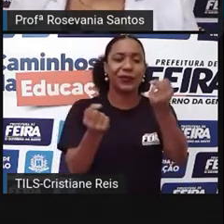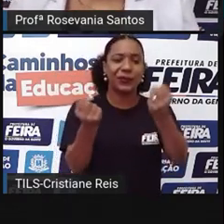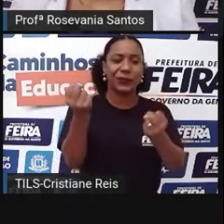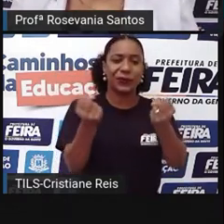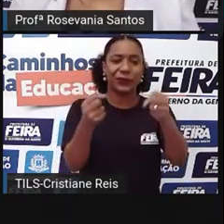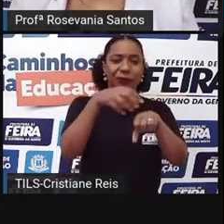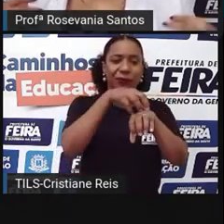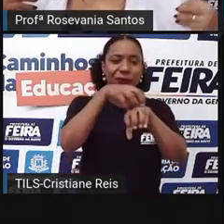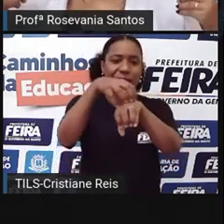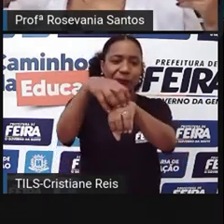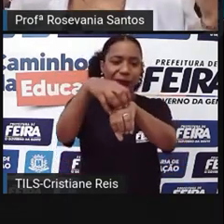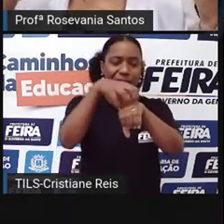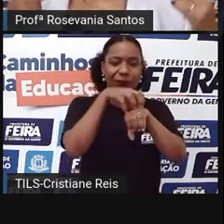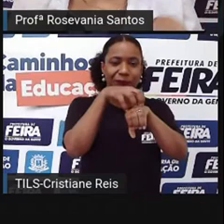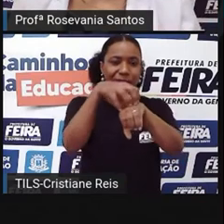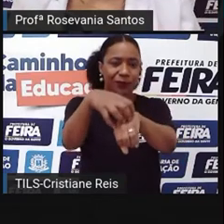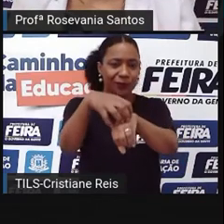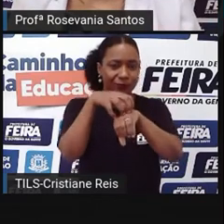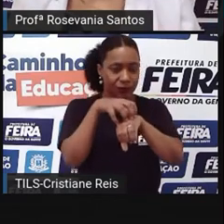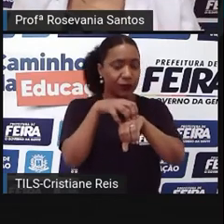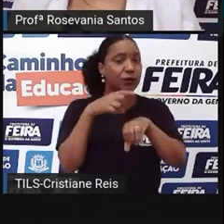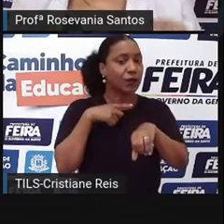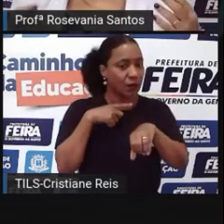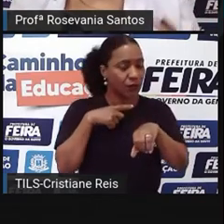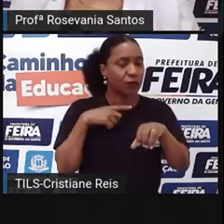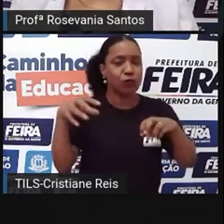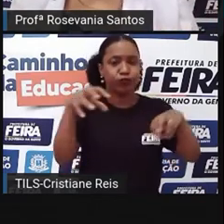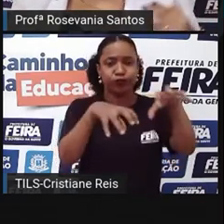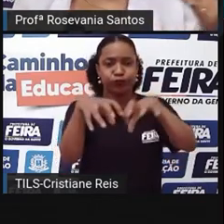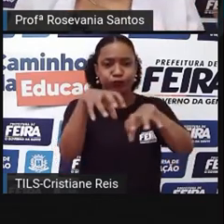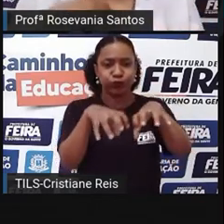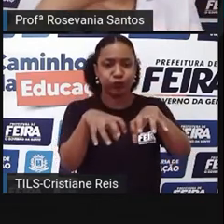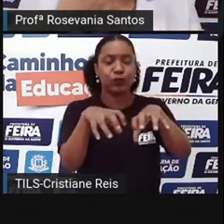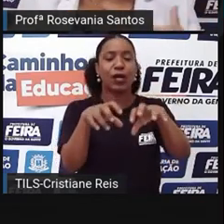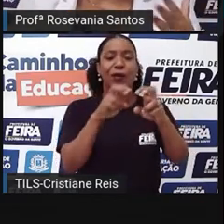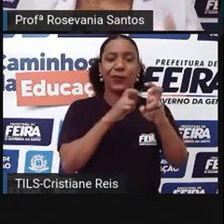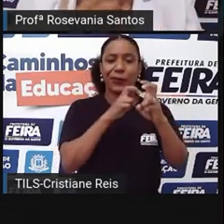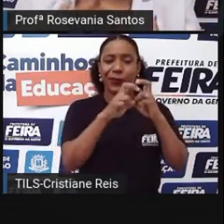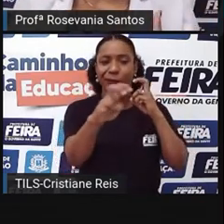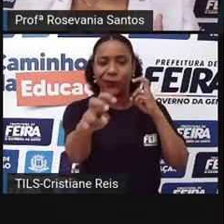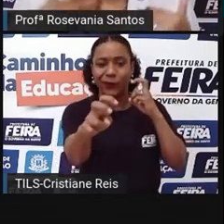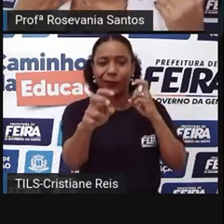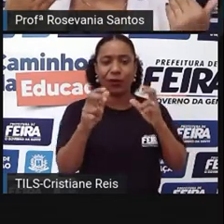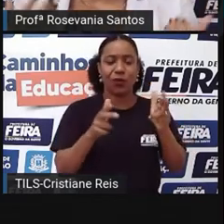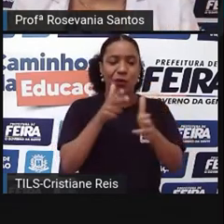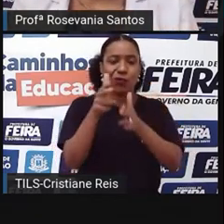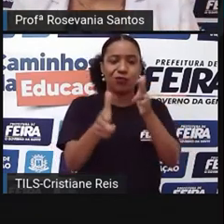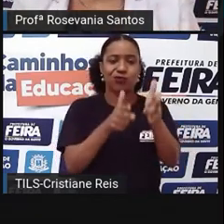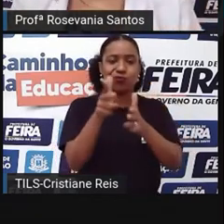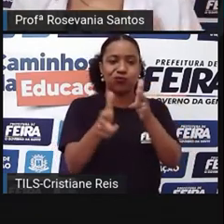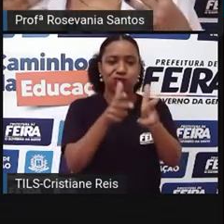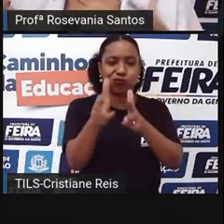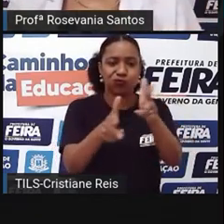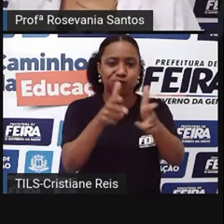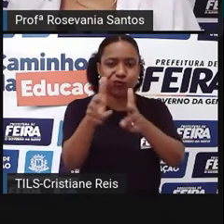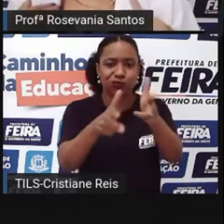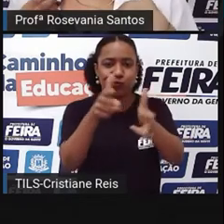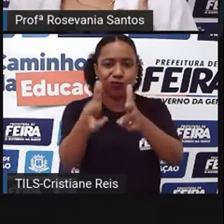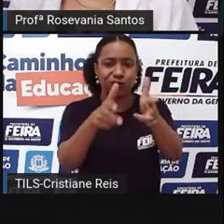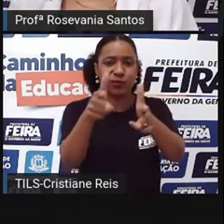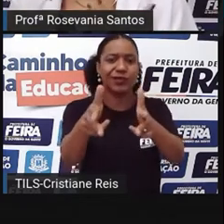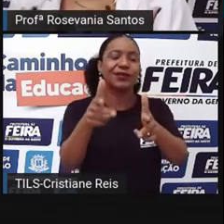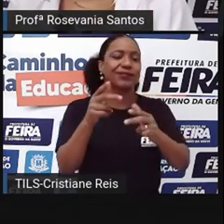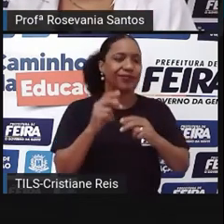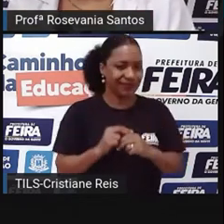de massa, né, os transportes ferroviários, que têm essa característica de levar uma grande quantidade de pessoas e também uma